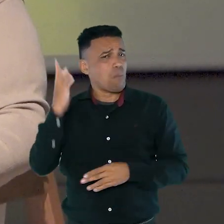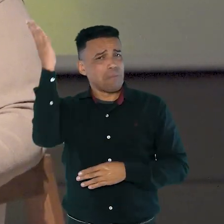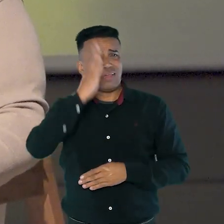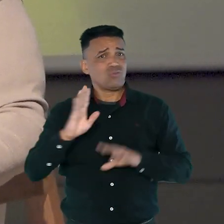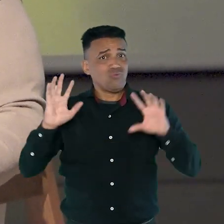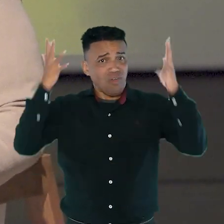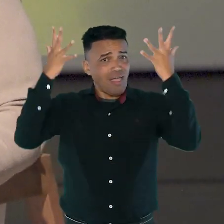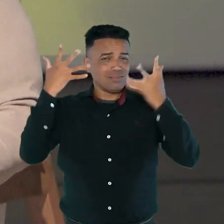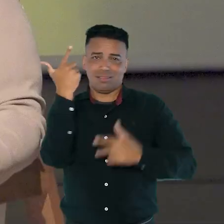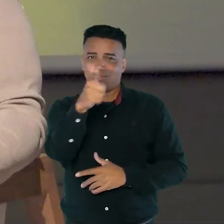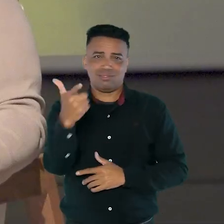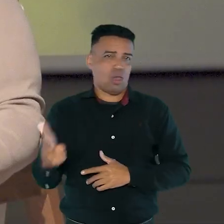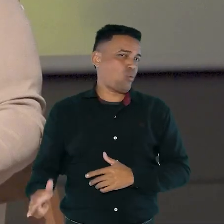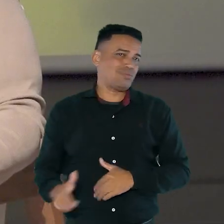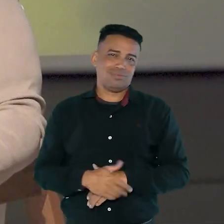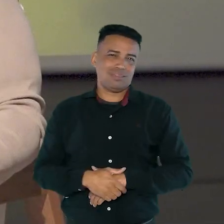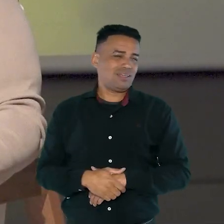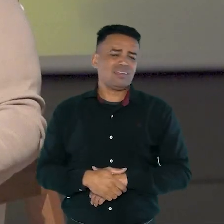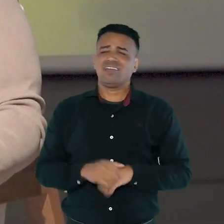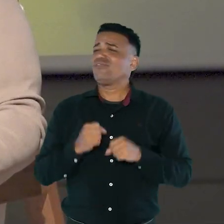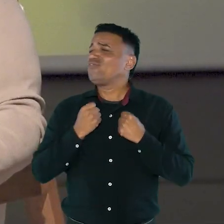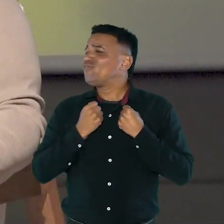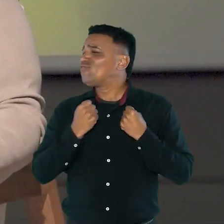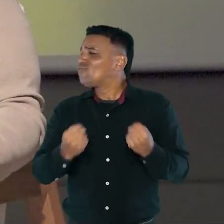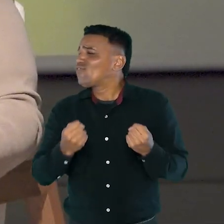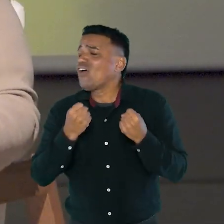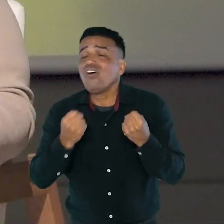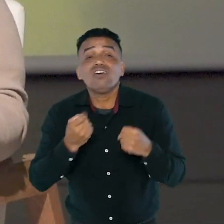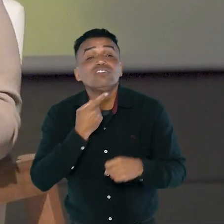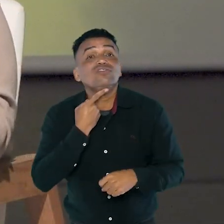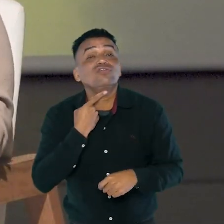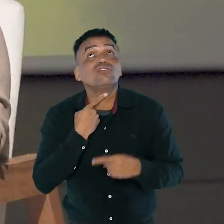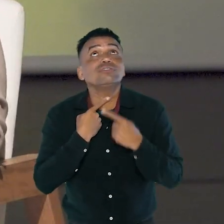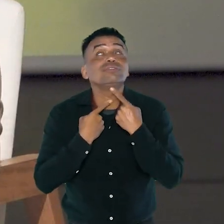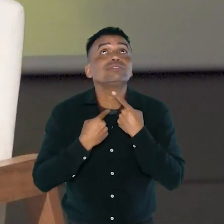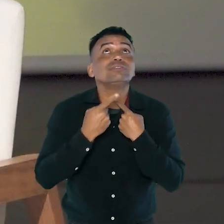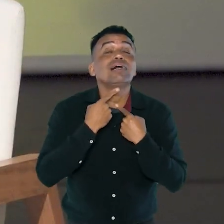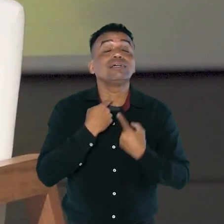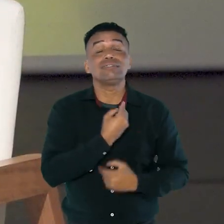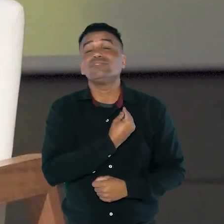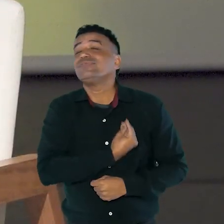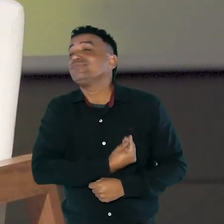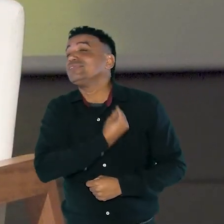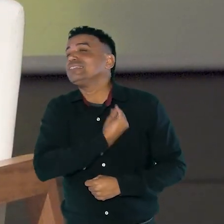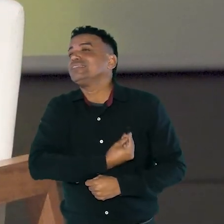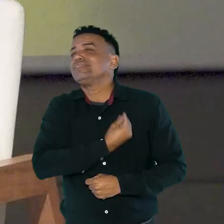a gente. É potente demais, né? É muita vontade de viver.